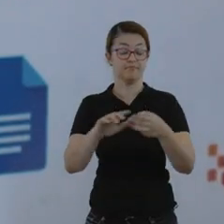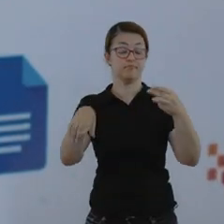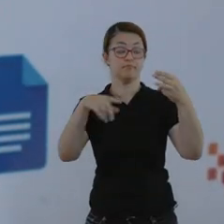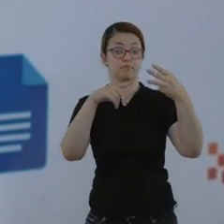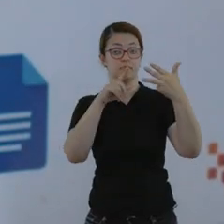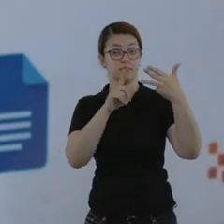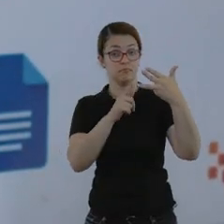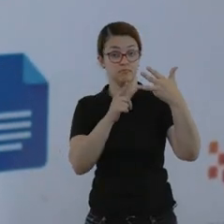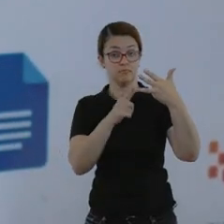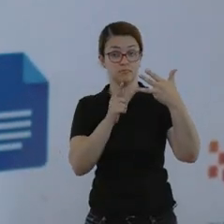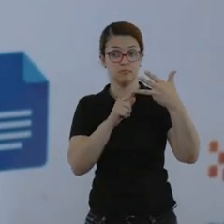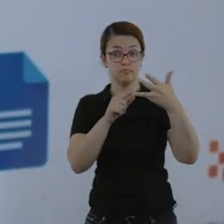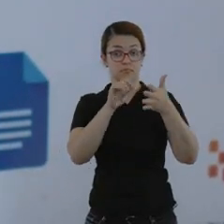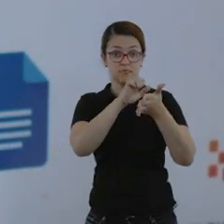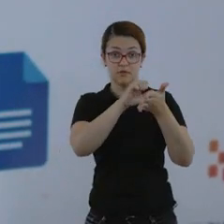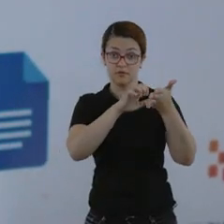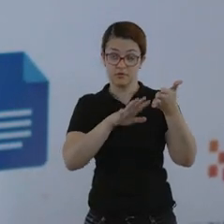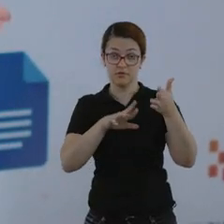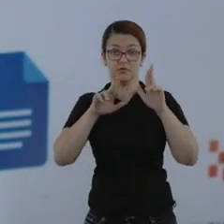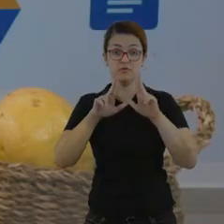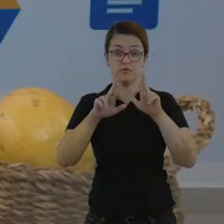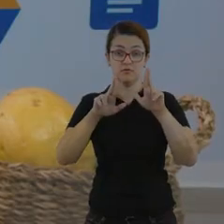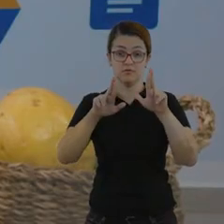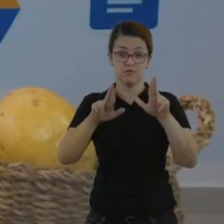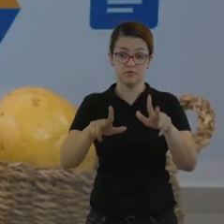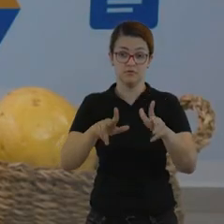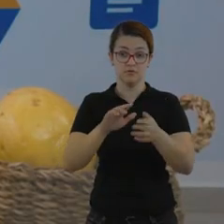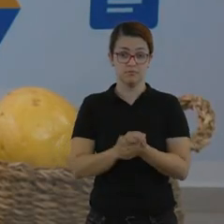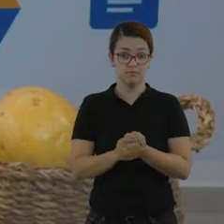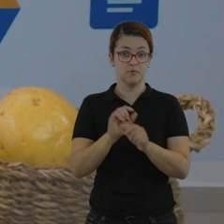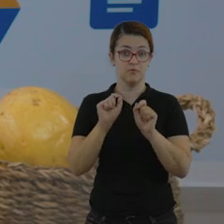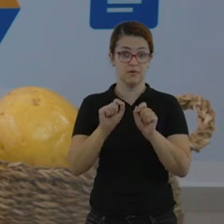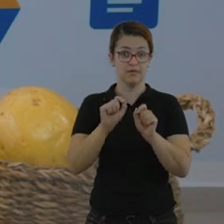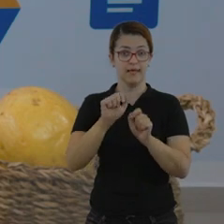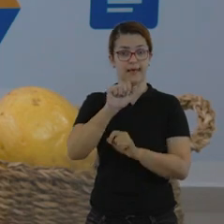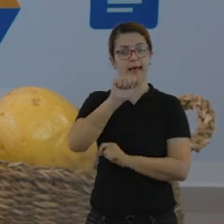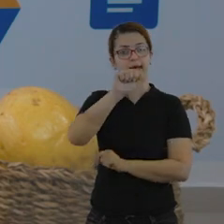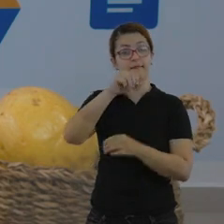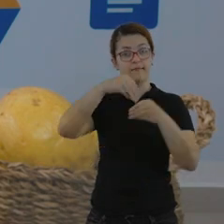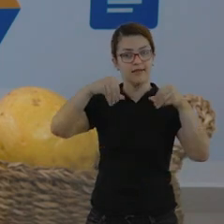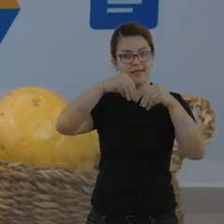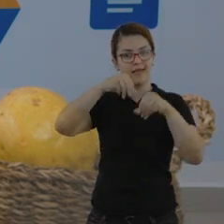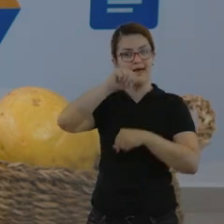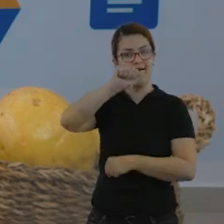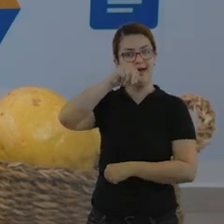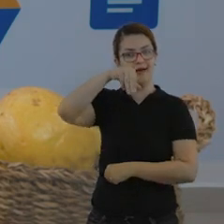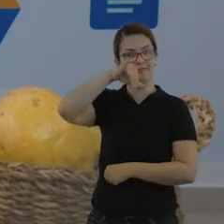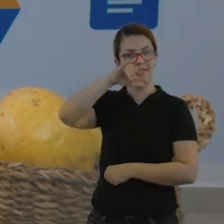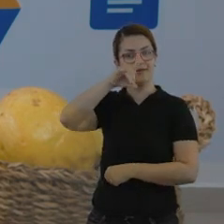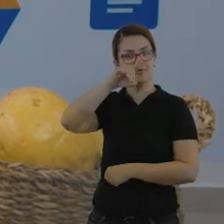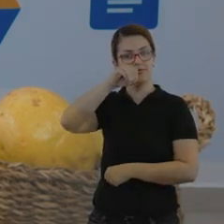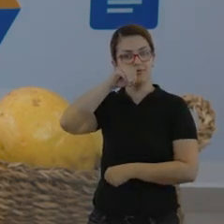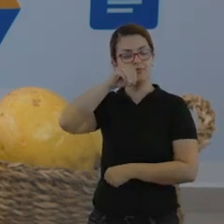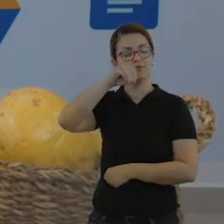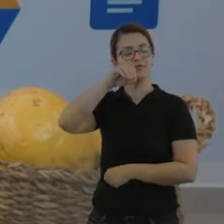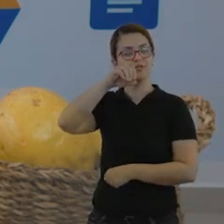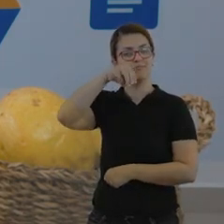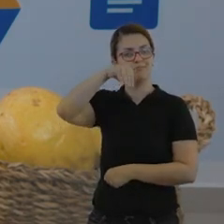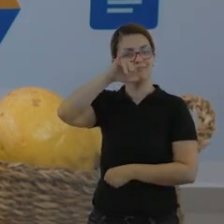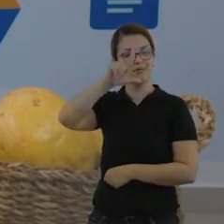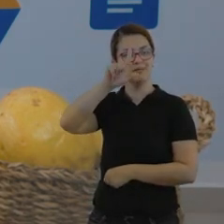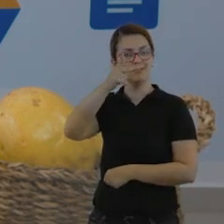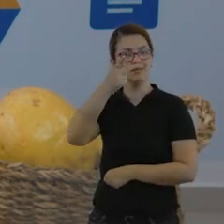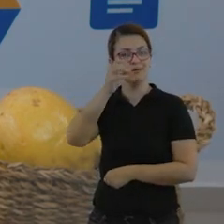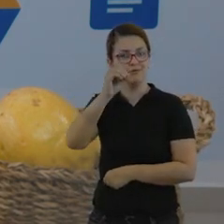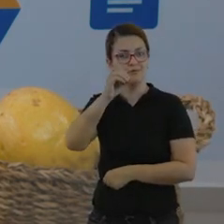a nossa última sugestão de atividade é uma massinha diferente, feita com amido de milho e água. Simples de fazer, você vai precisar só do